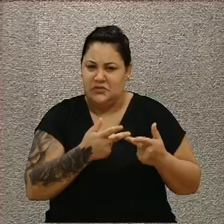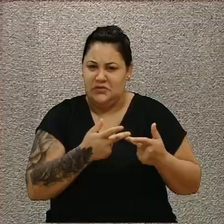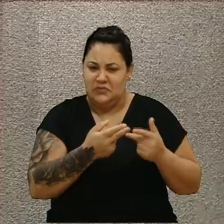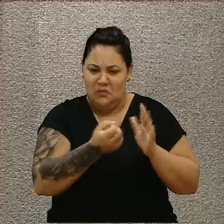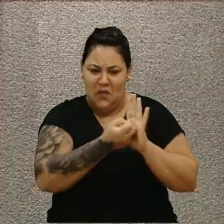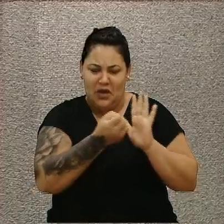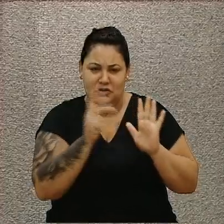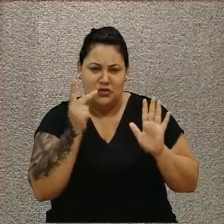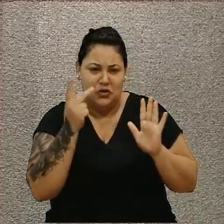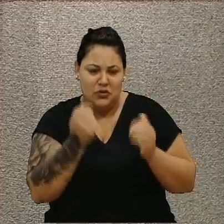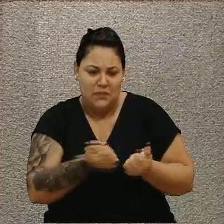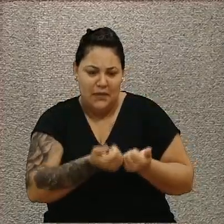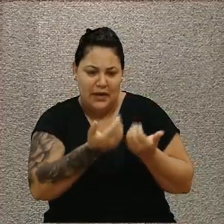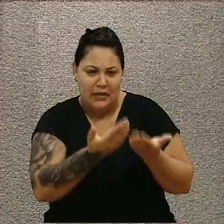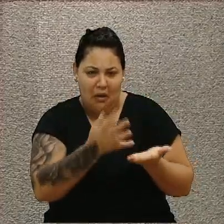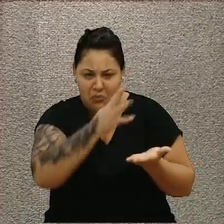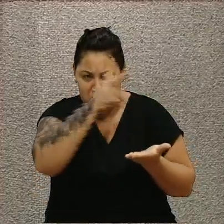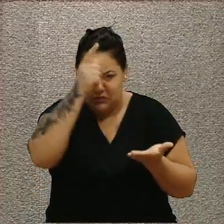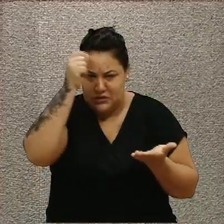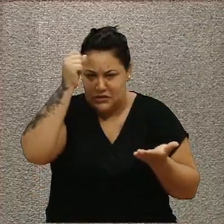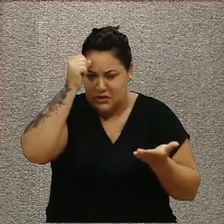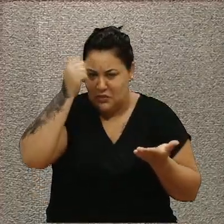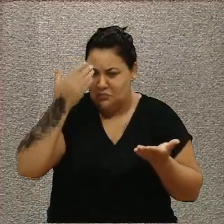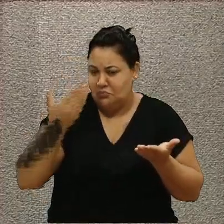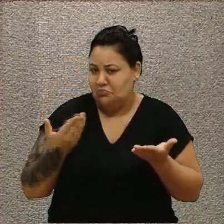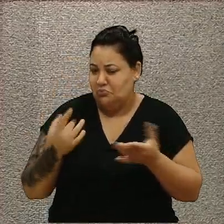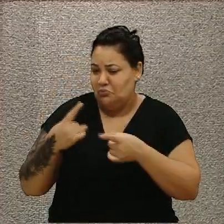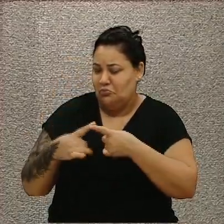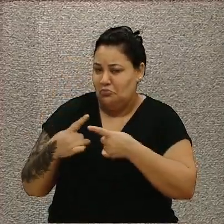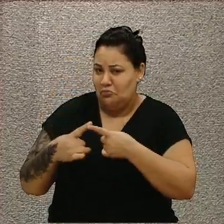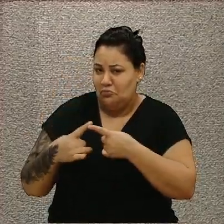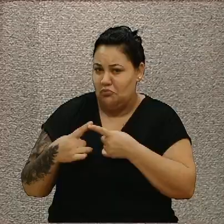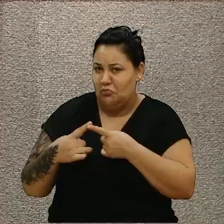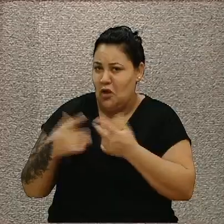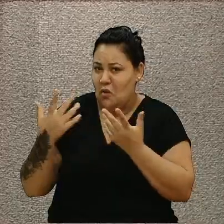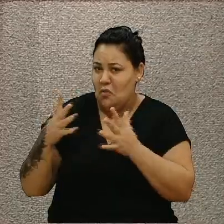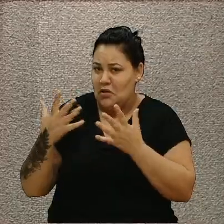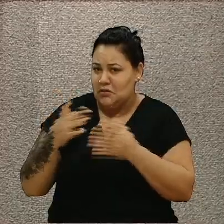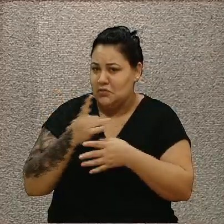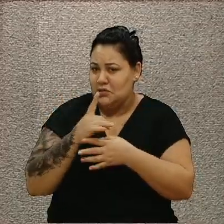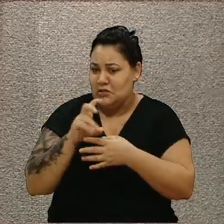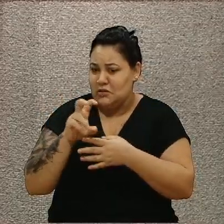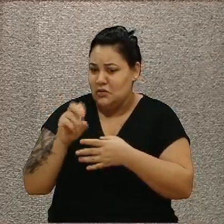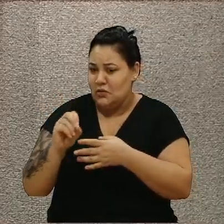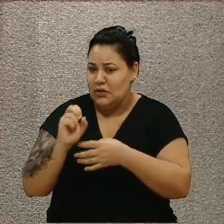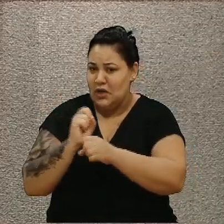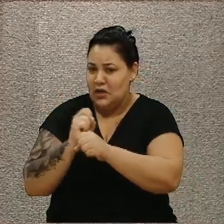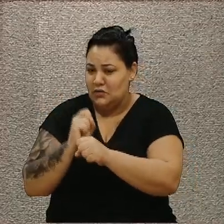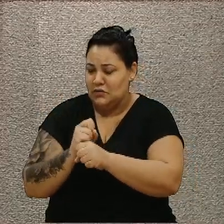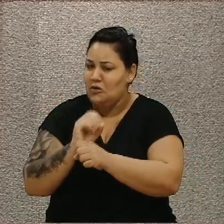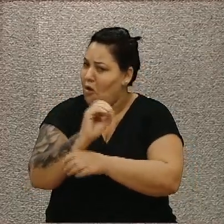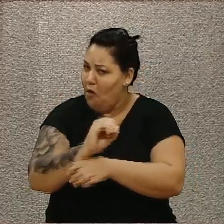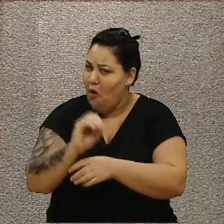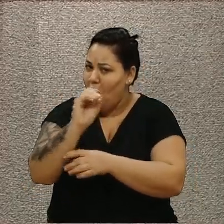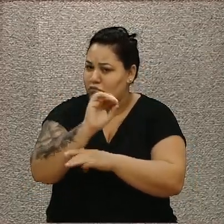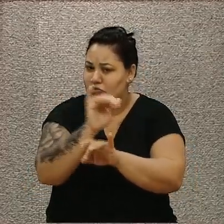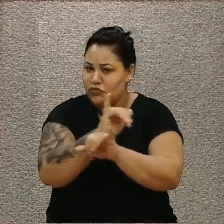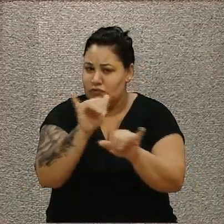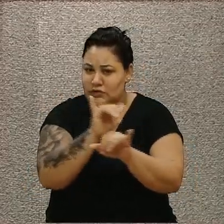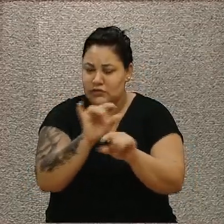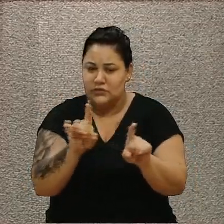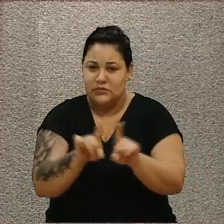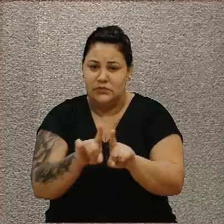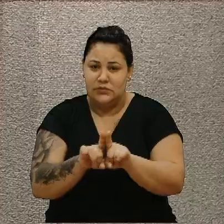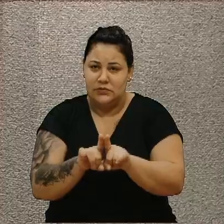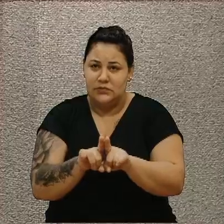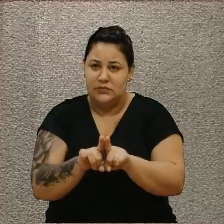para doar para o município, né, em razão da comemoração dos 150 anos. Isso, que ótima notícia, né, que estão dando, Porque ó,